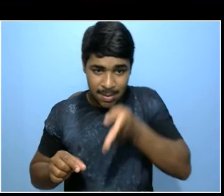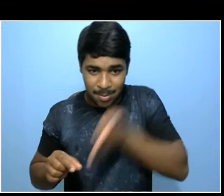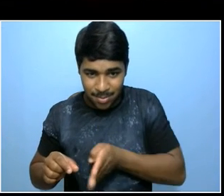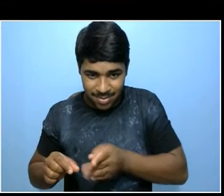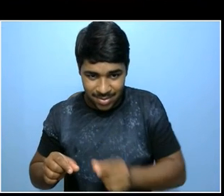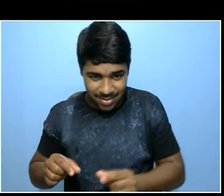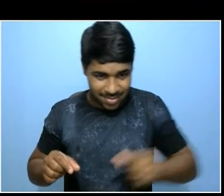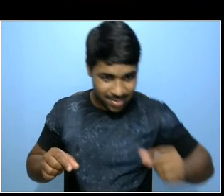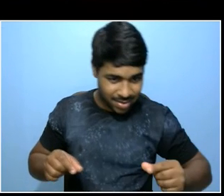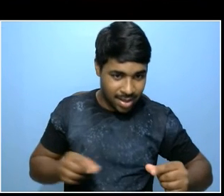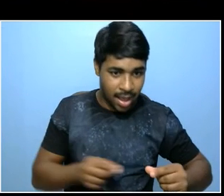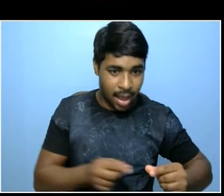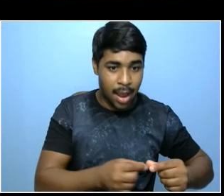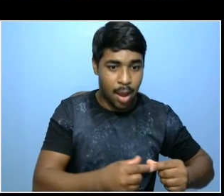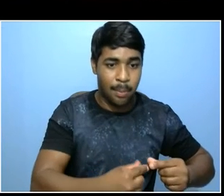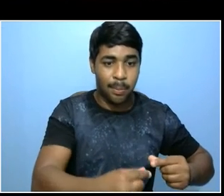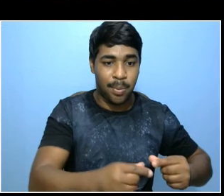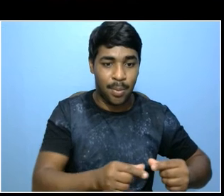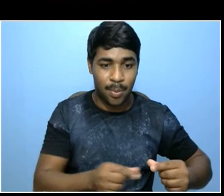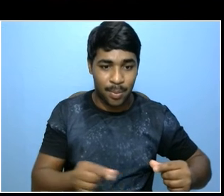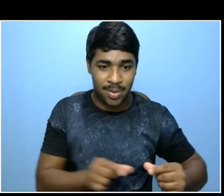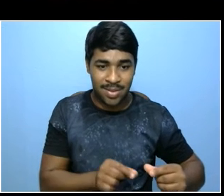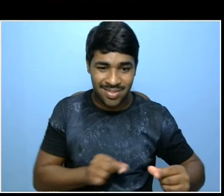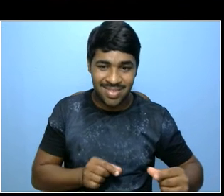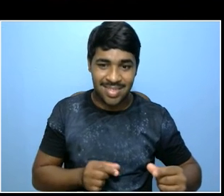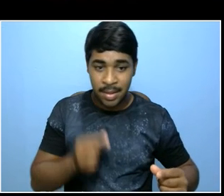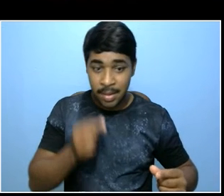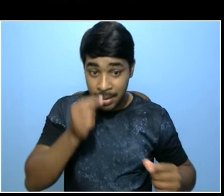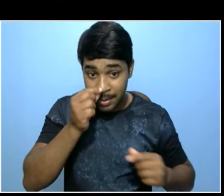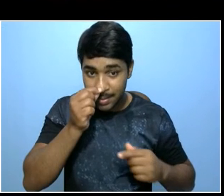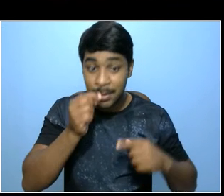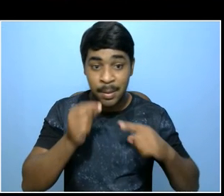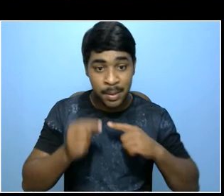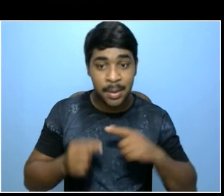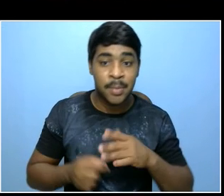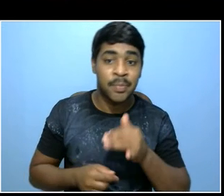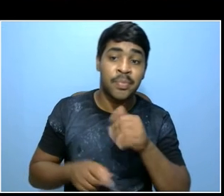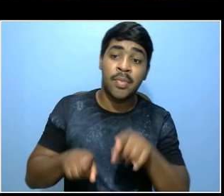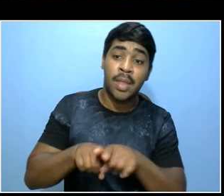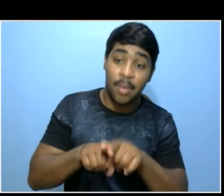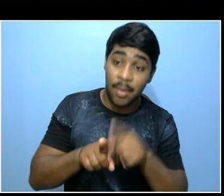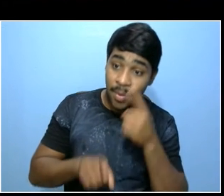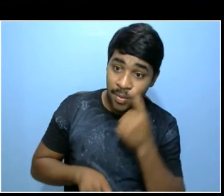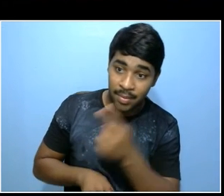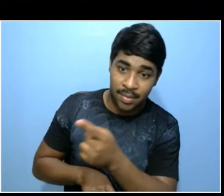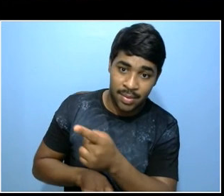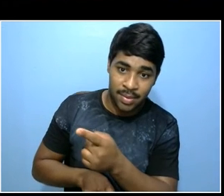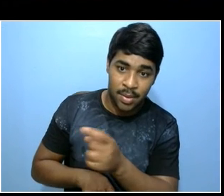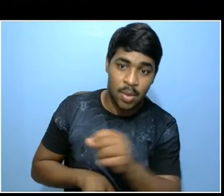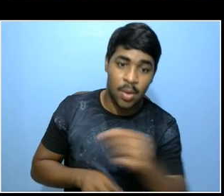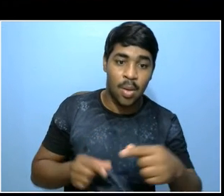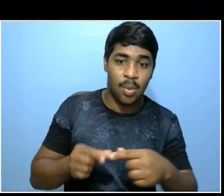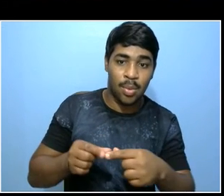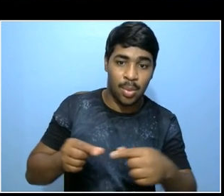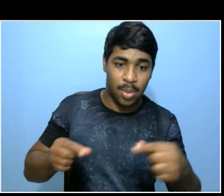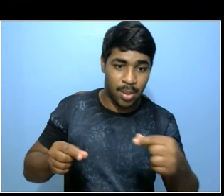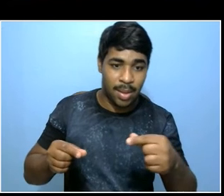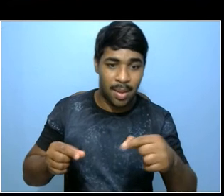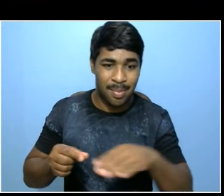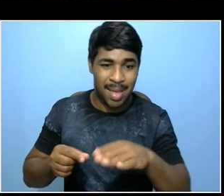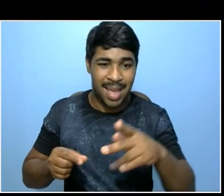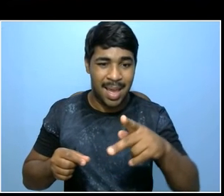tá? Que ela é um verme de corpo achatado, né, que vive em ambientes aquáticos. Se você também cortar o corpo de uma planária, ela também